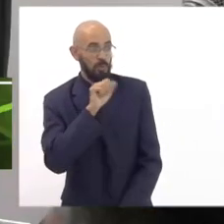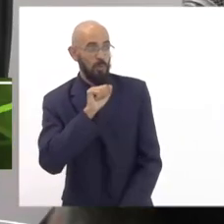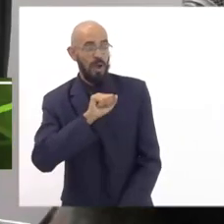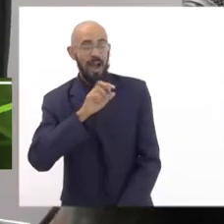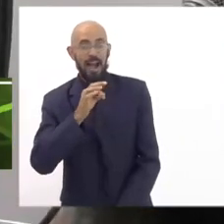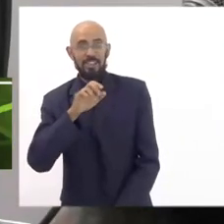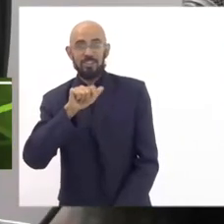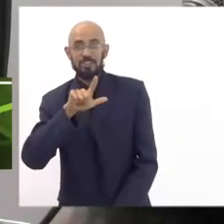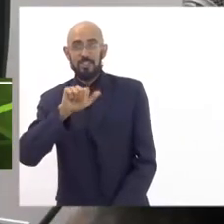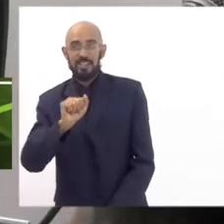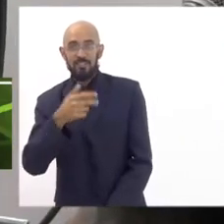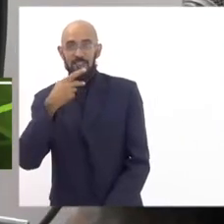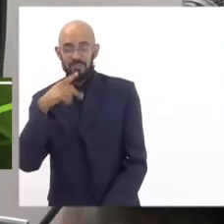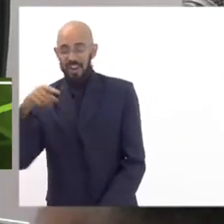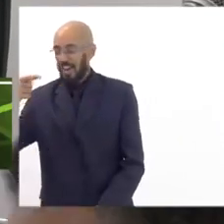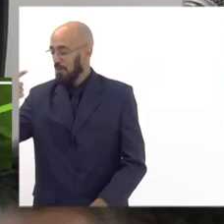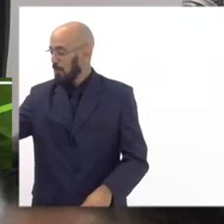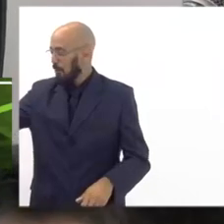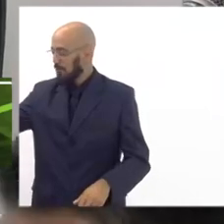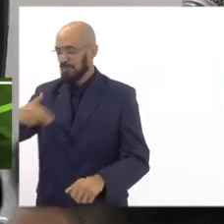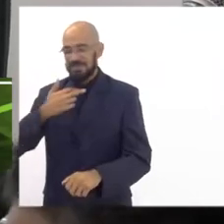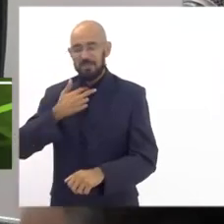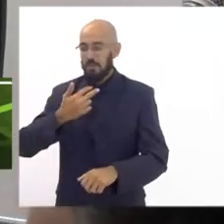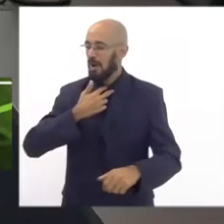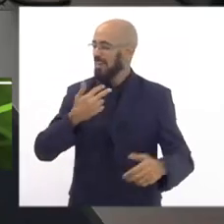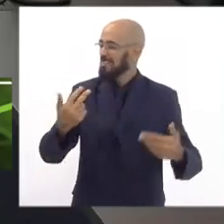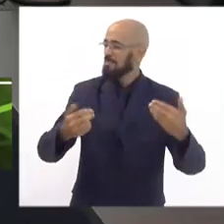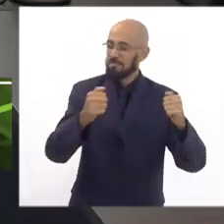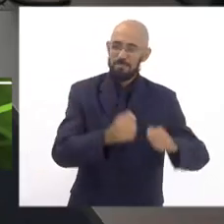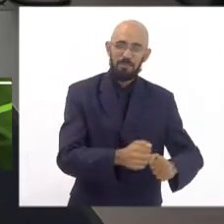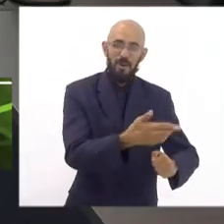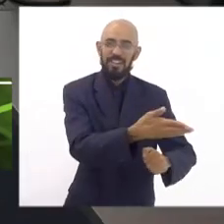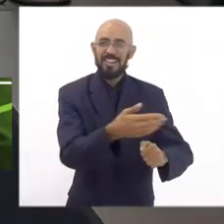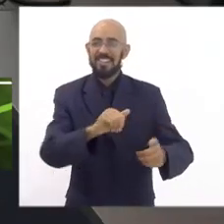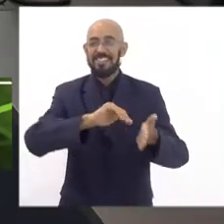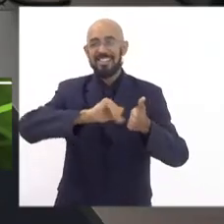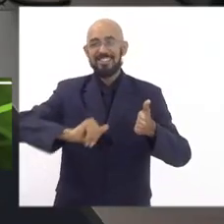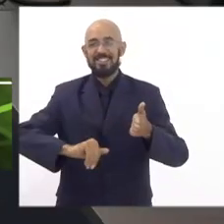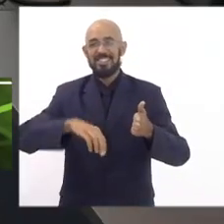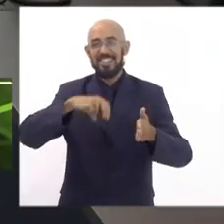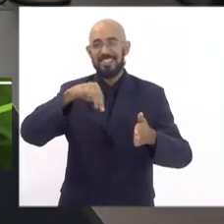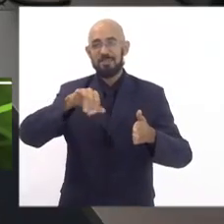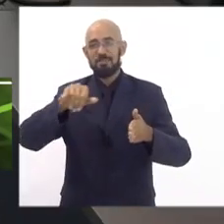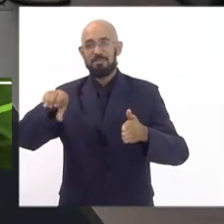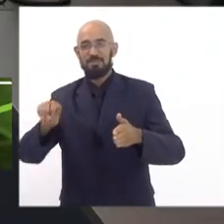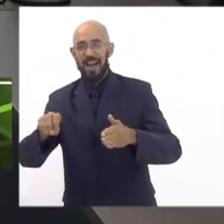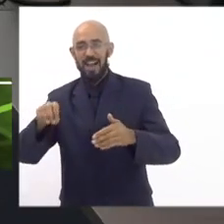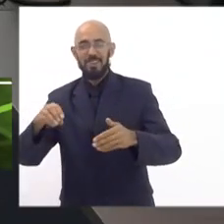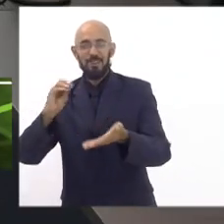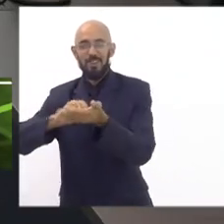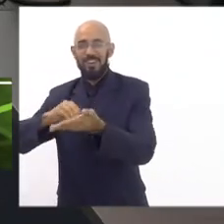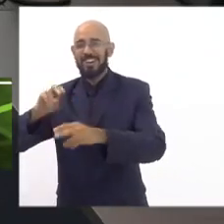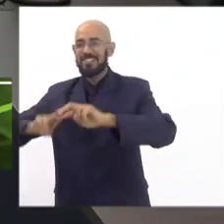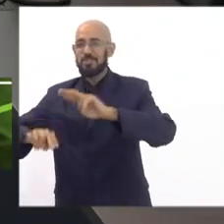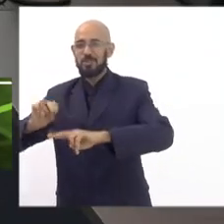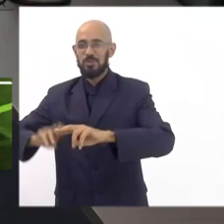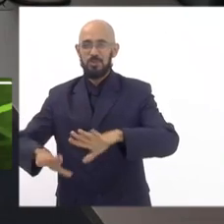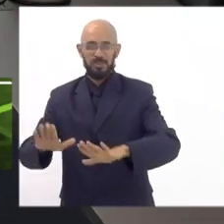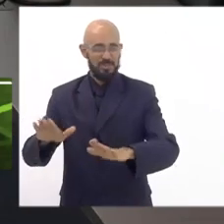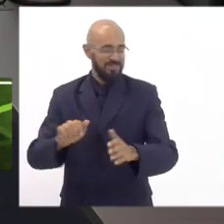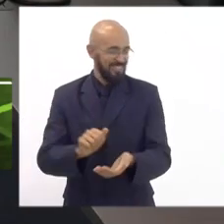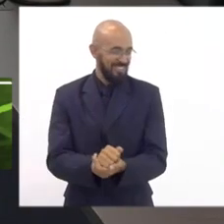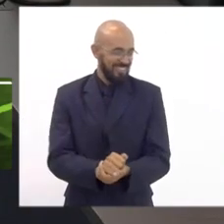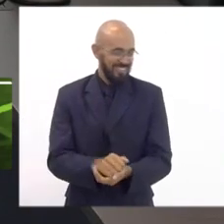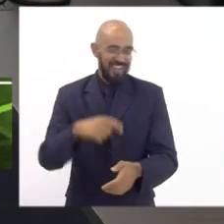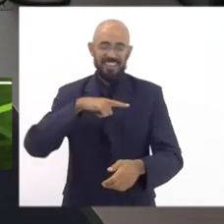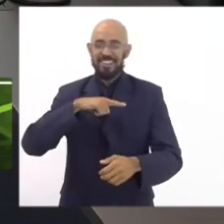que reza, pode, o outro dizer que ora, não pode. Aí você tira do mês de maio e bota no mês de junho. Resumindo. Porque mês de junho